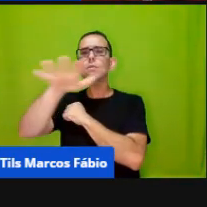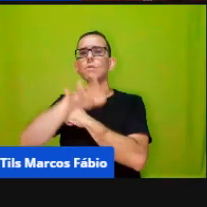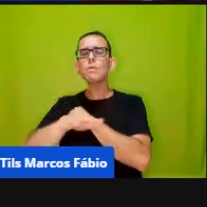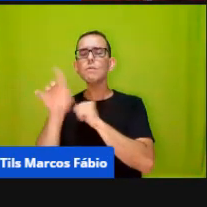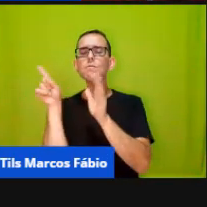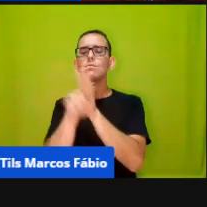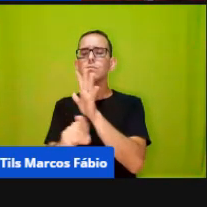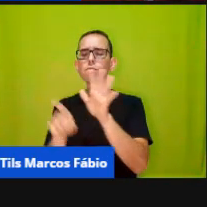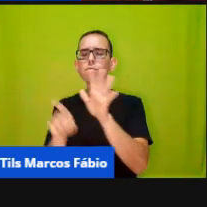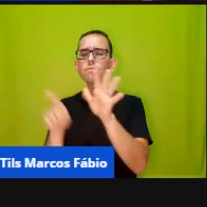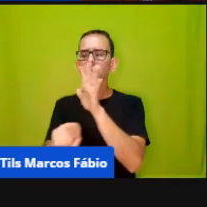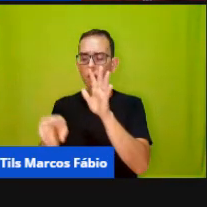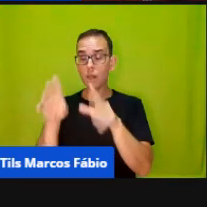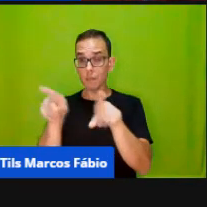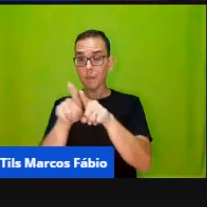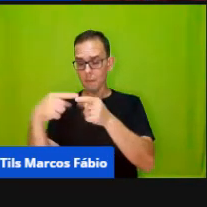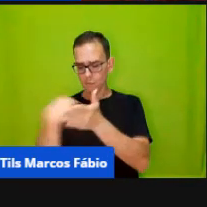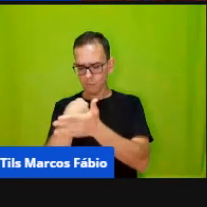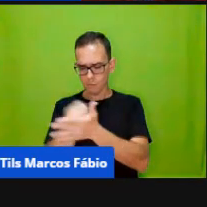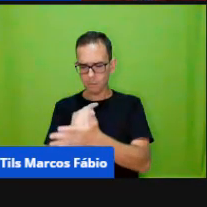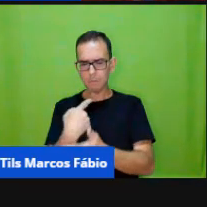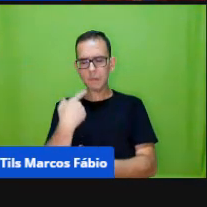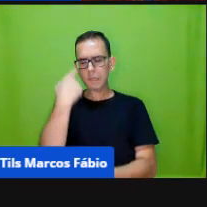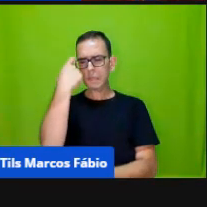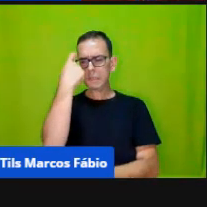até comigo, será que nós estamos